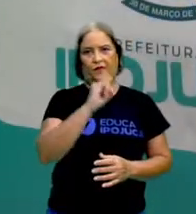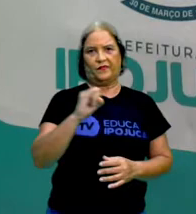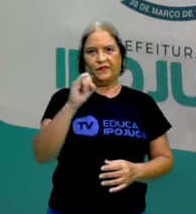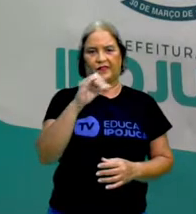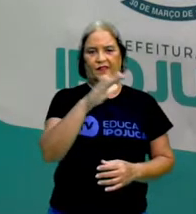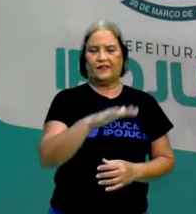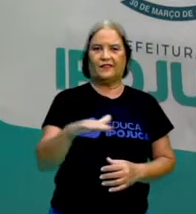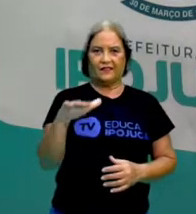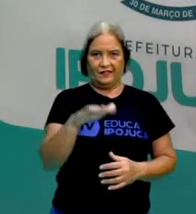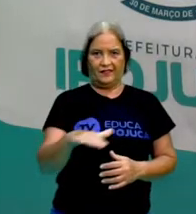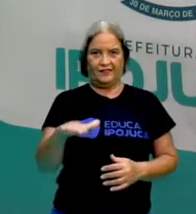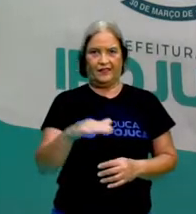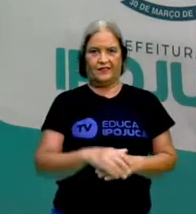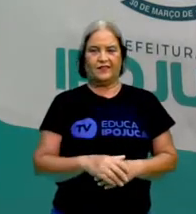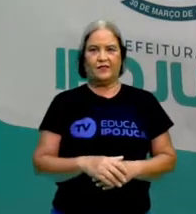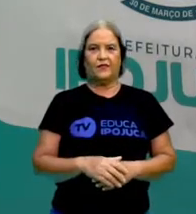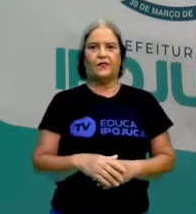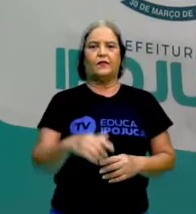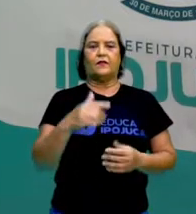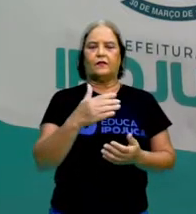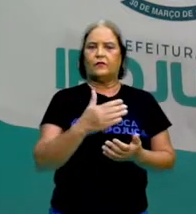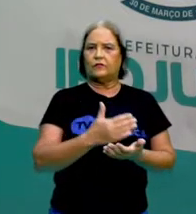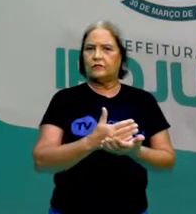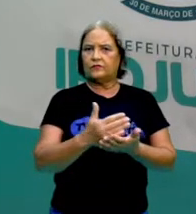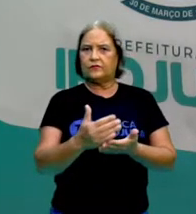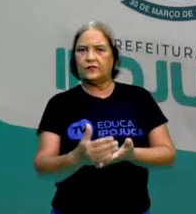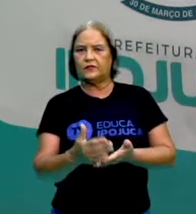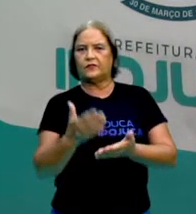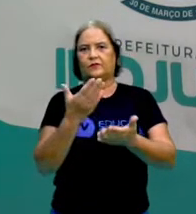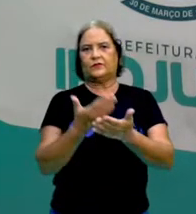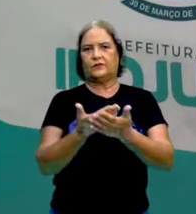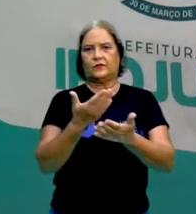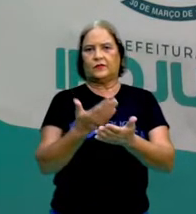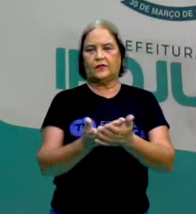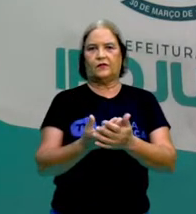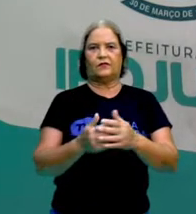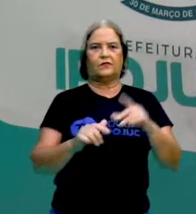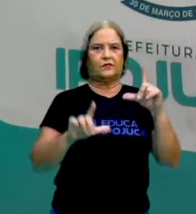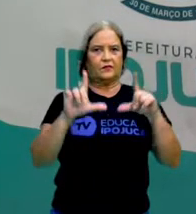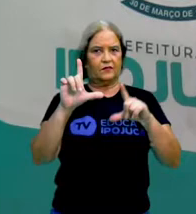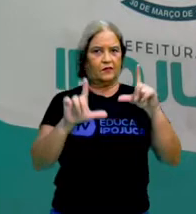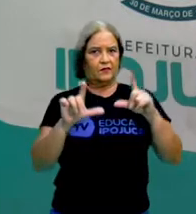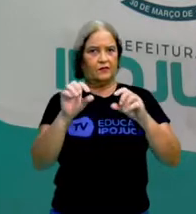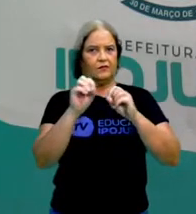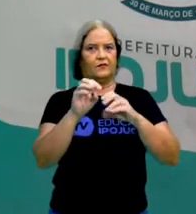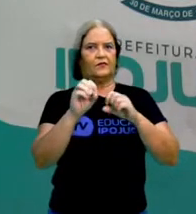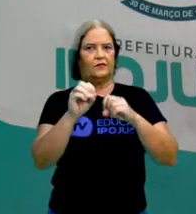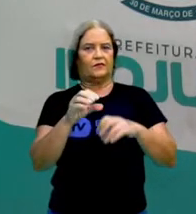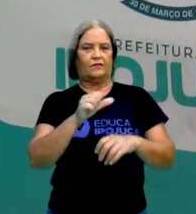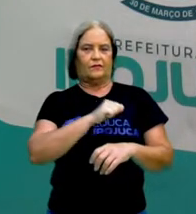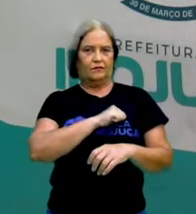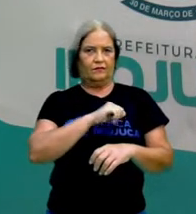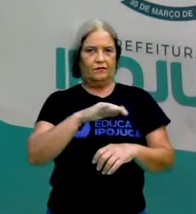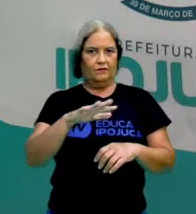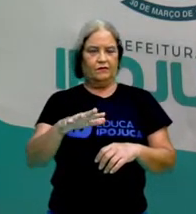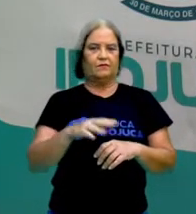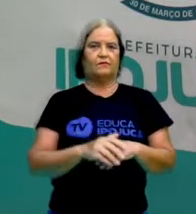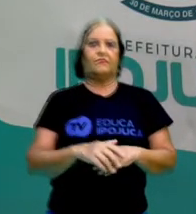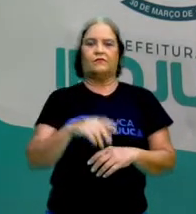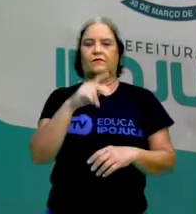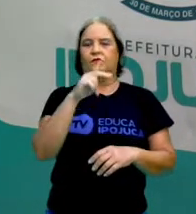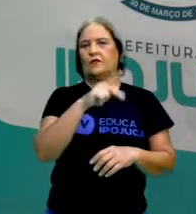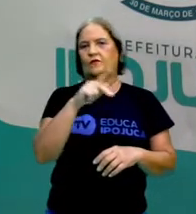Olá, crianças! Estamos iniciando mais uma aula aqui na nossa TV Educa em Pojuca. Eu